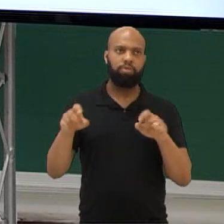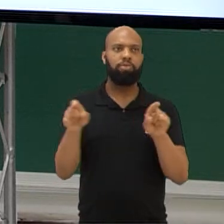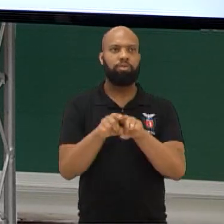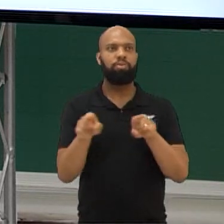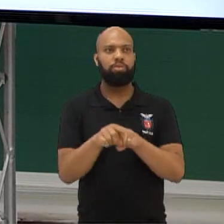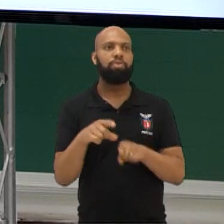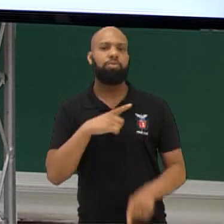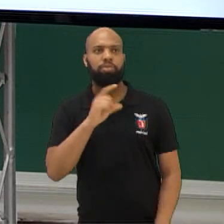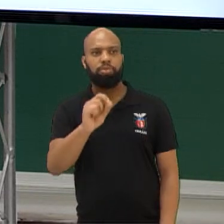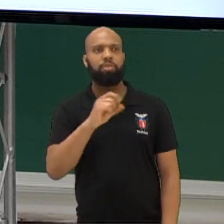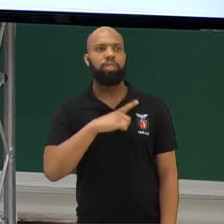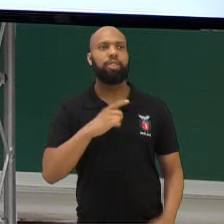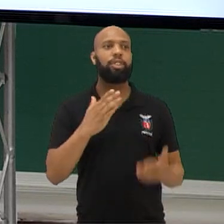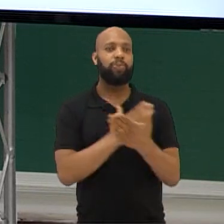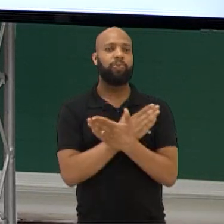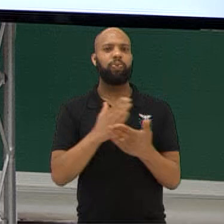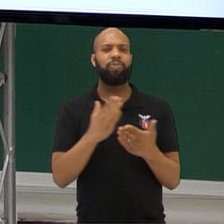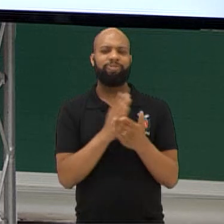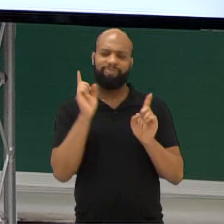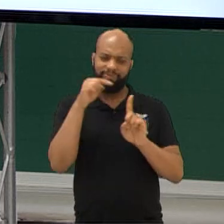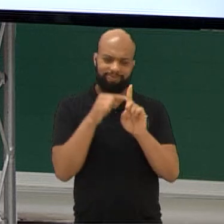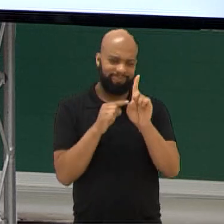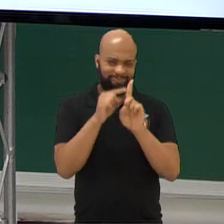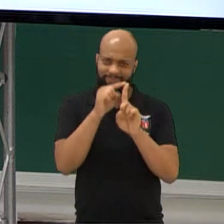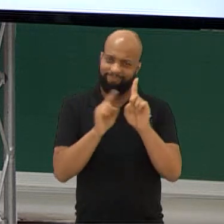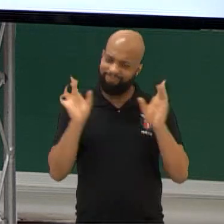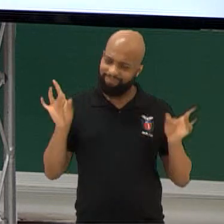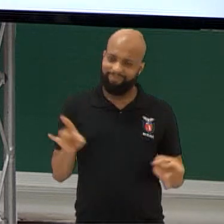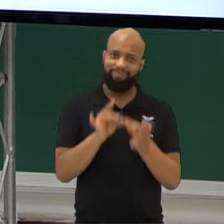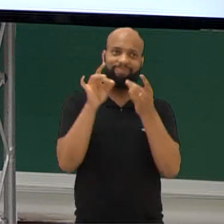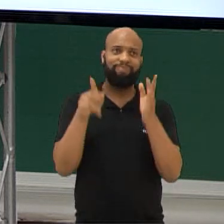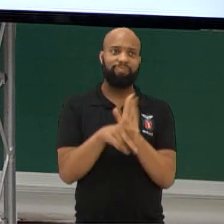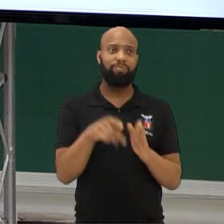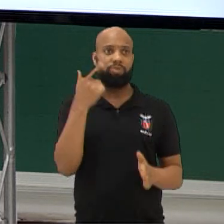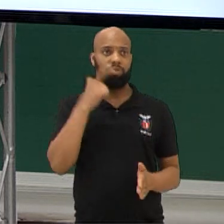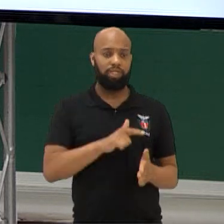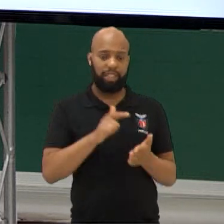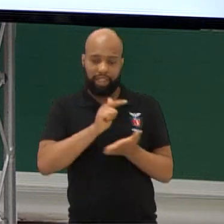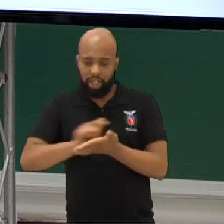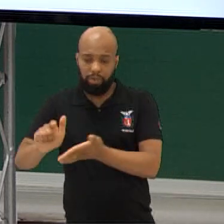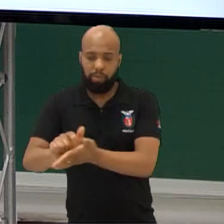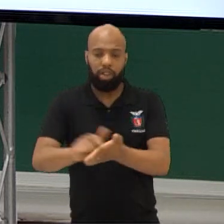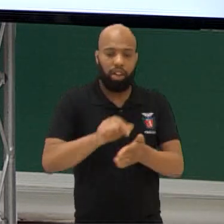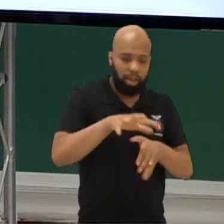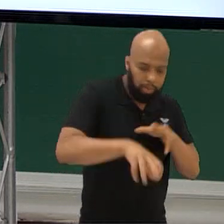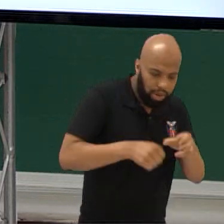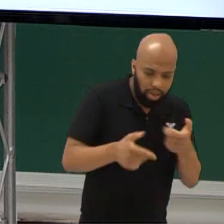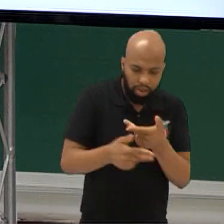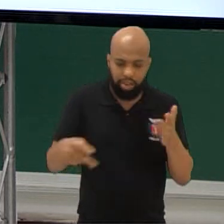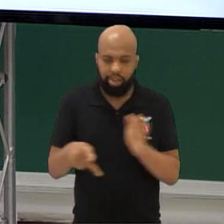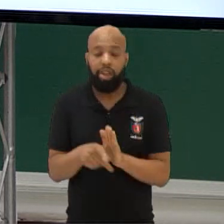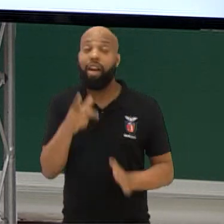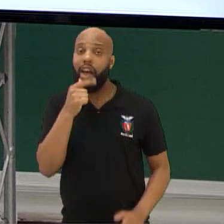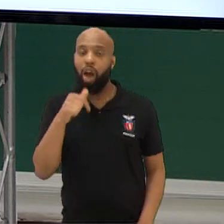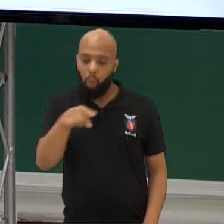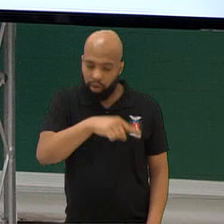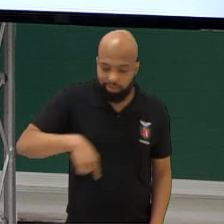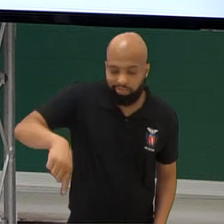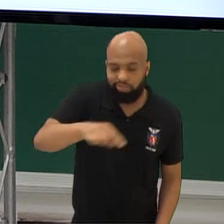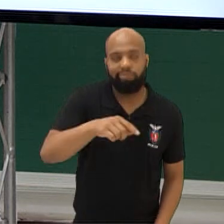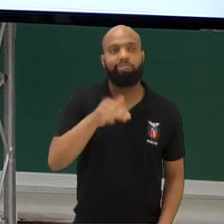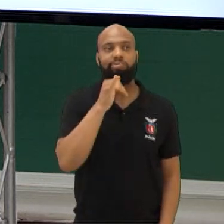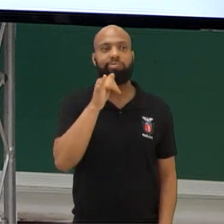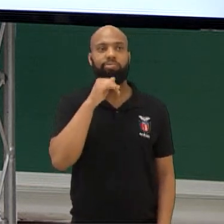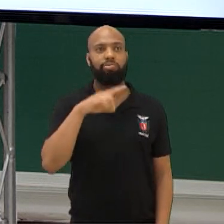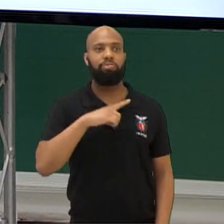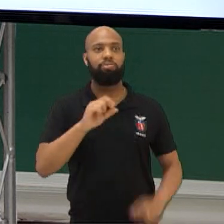também bicos específicos para filtragem de pequenos organismos aquáticos. Aqui, por exemplo,